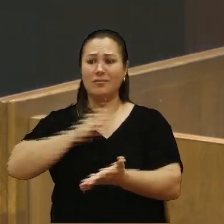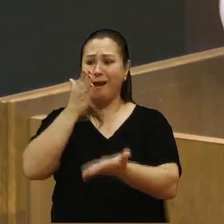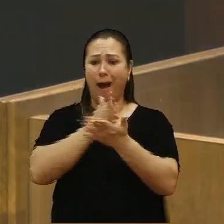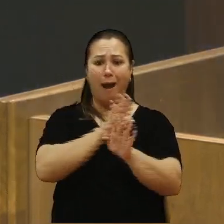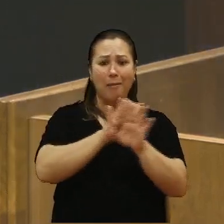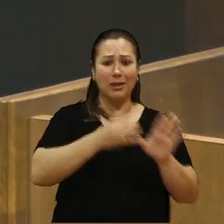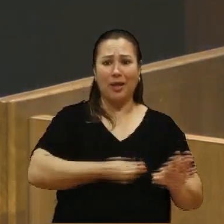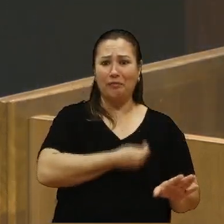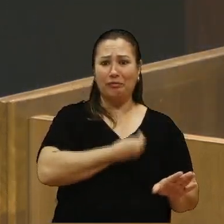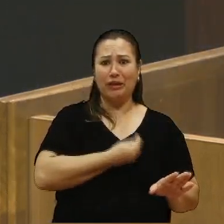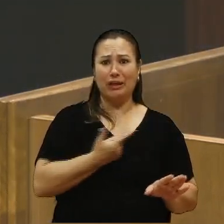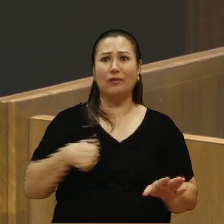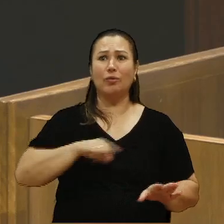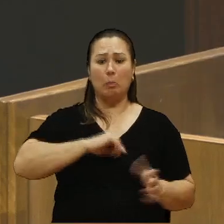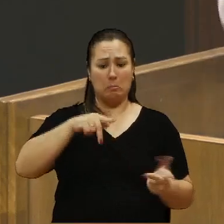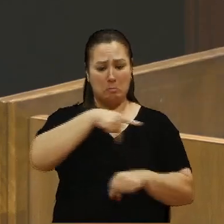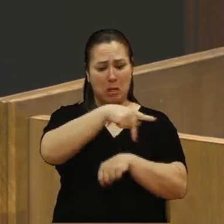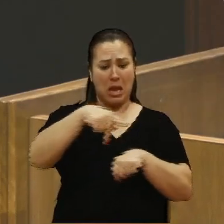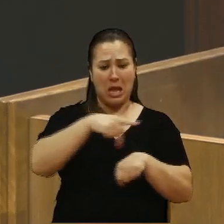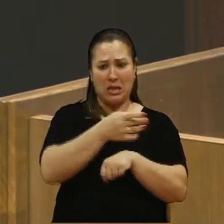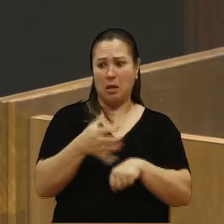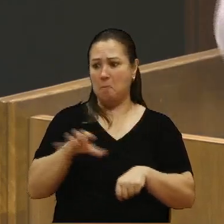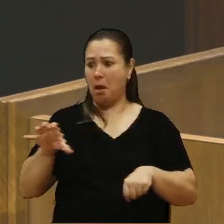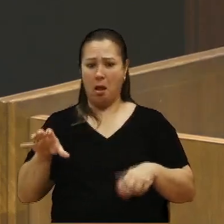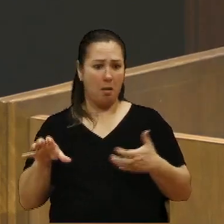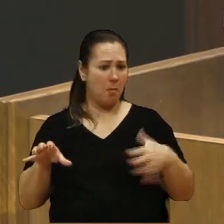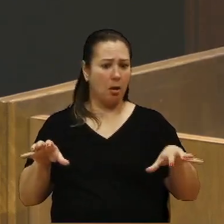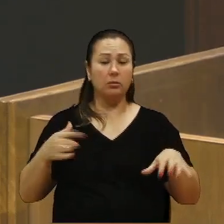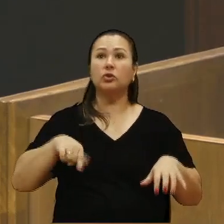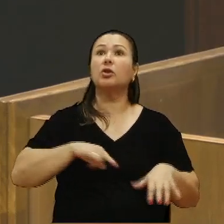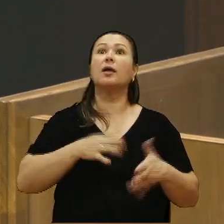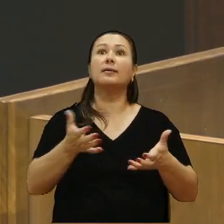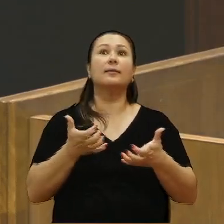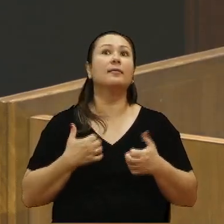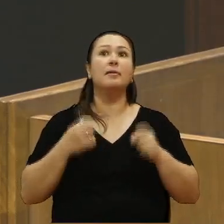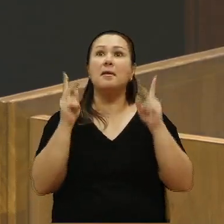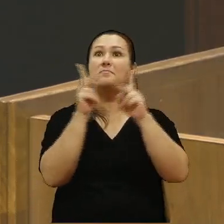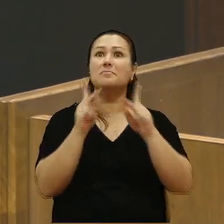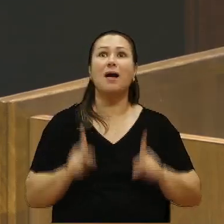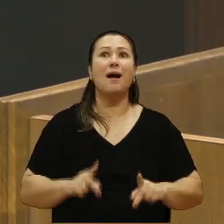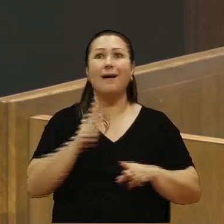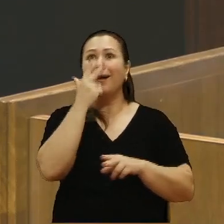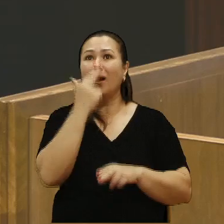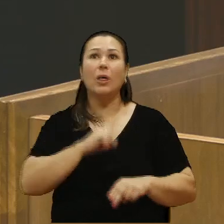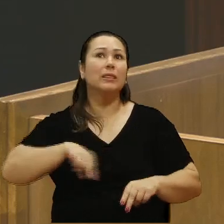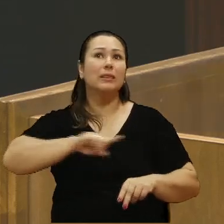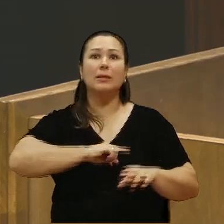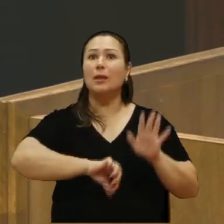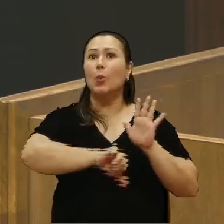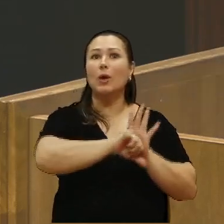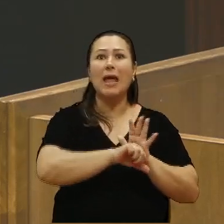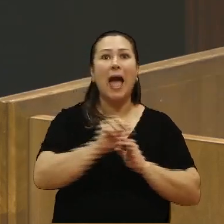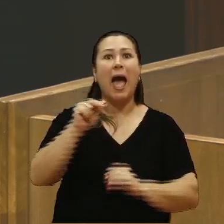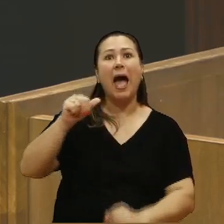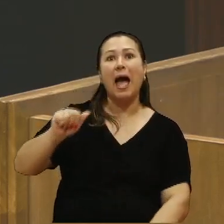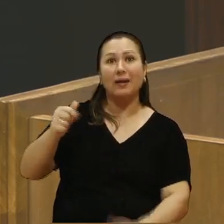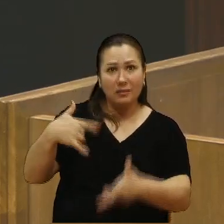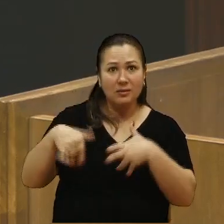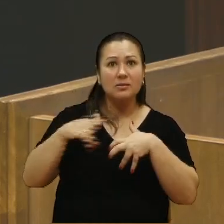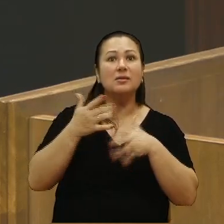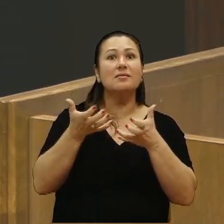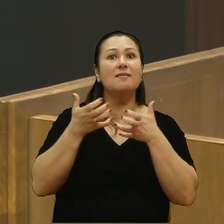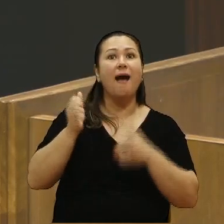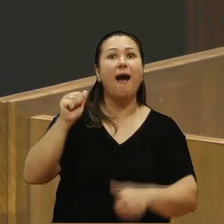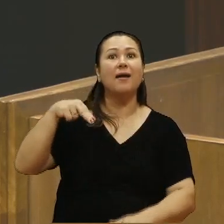estão polarizando o país. Nós queremos anistia. Parem de fazer isso, parem de desumanizar as pessoas. Uma